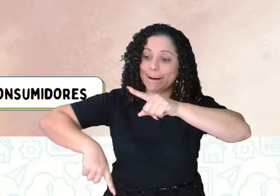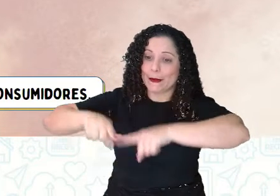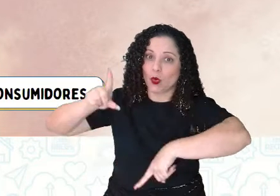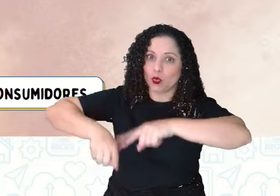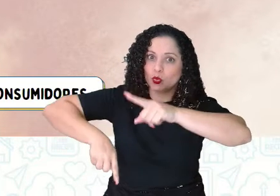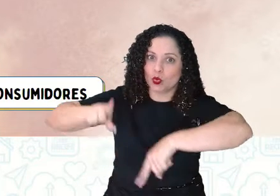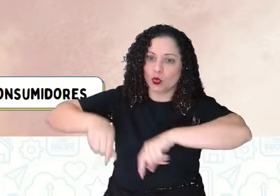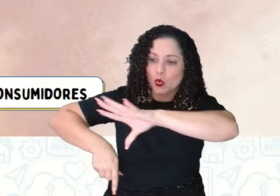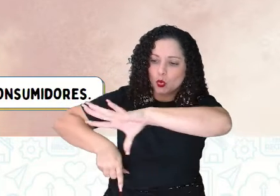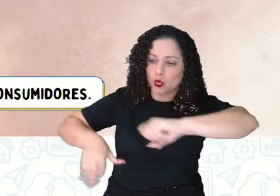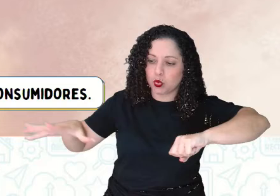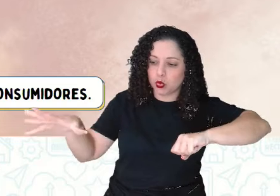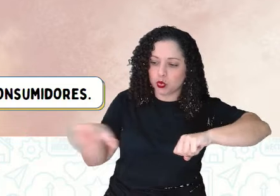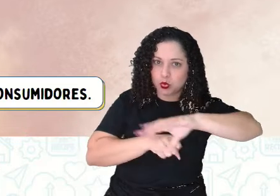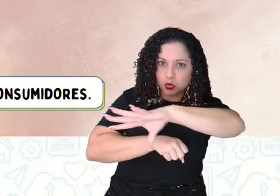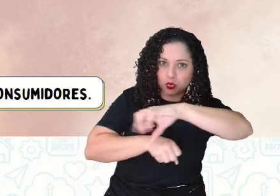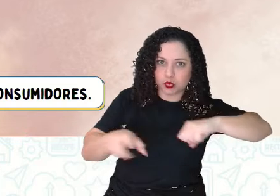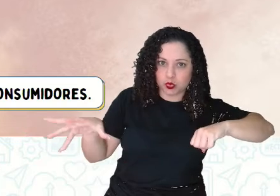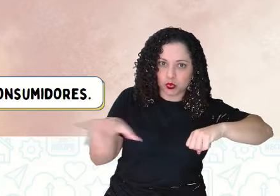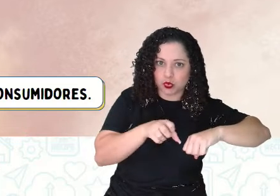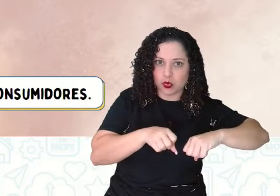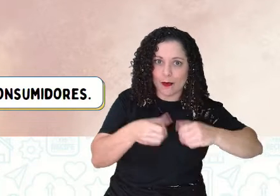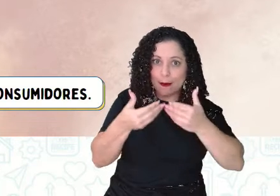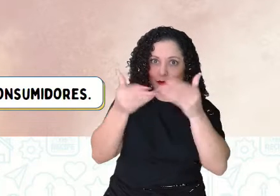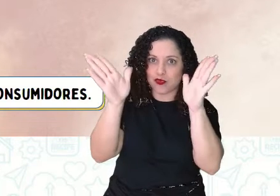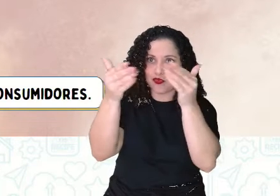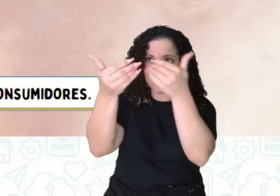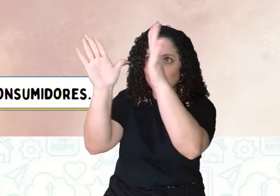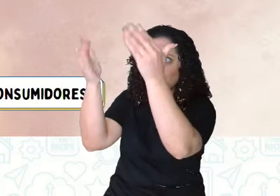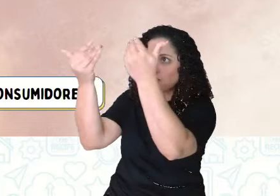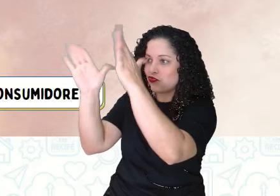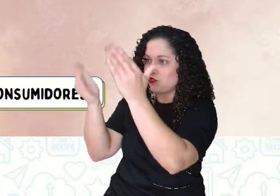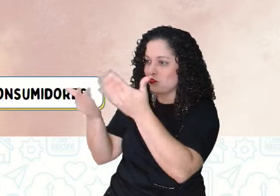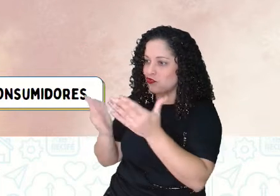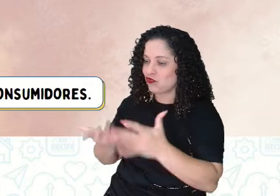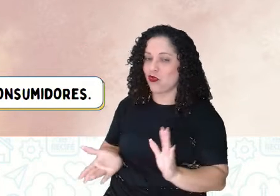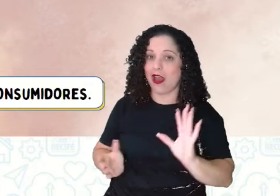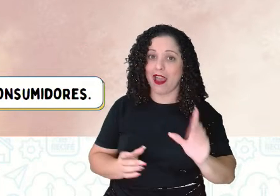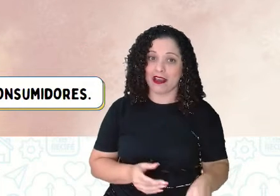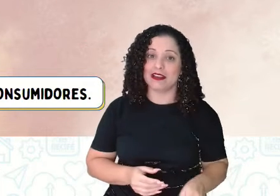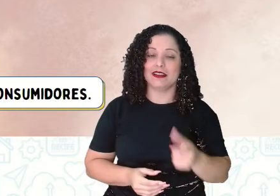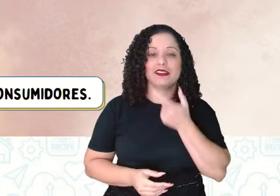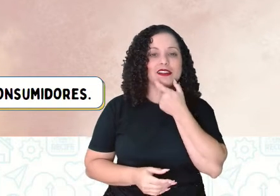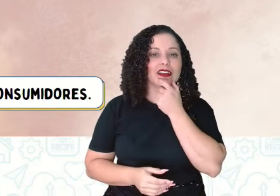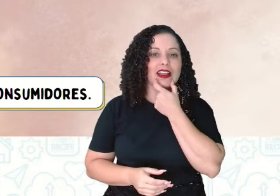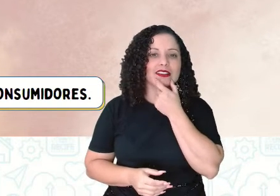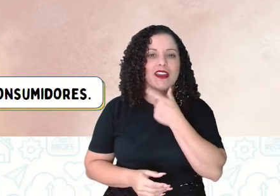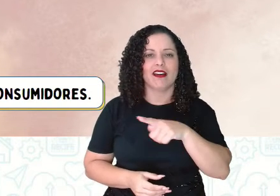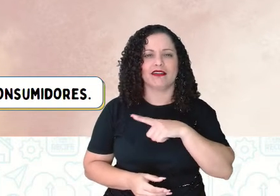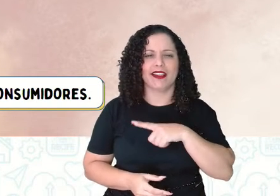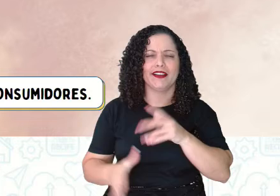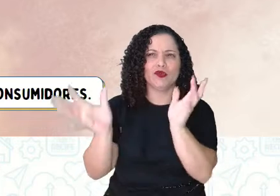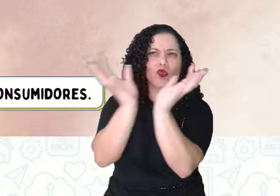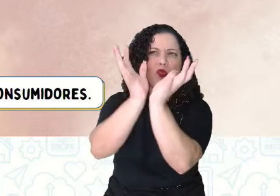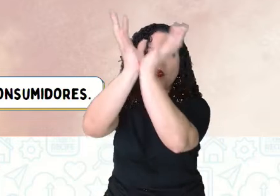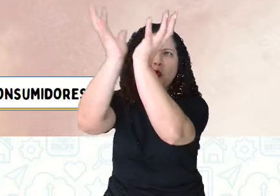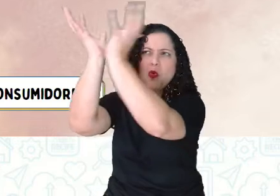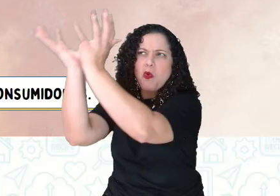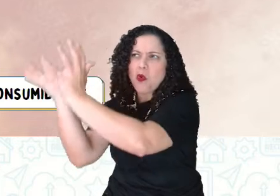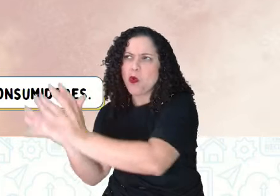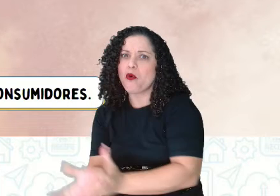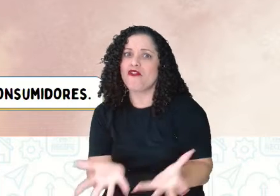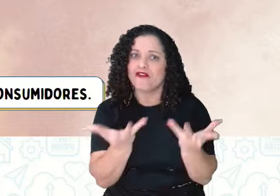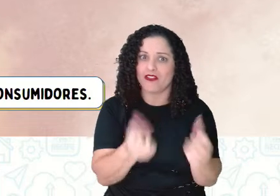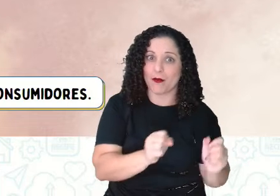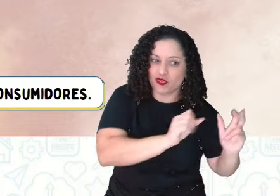abrir mercados consumidores. Então, a Inglaterra disse, nossa, a gente tem lá, né, aqueles colonos lá das 13 colônias, então